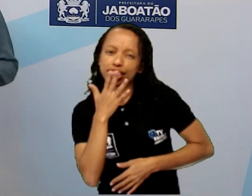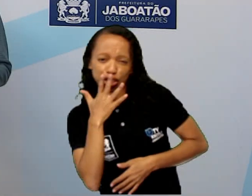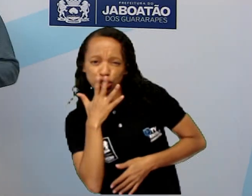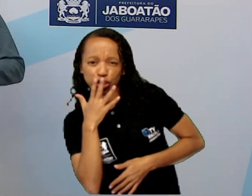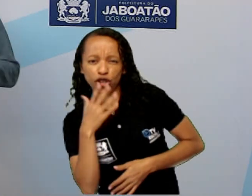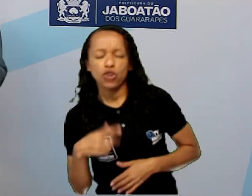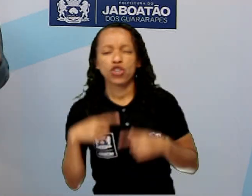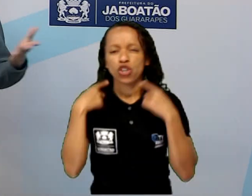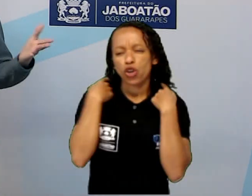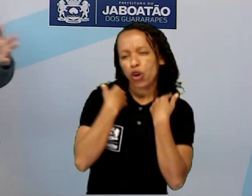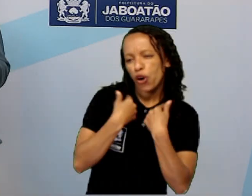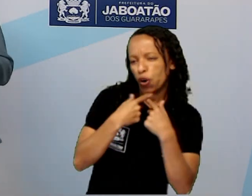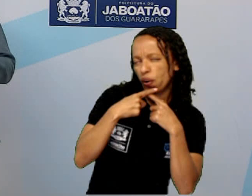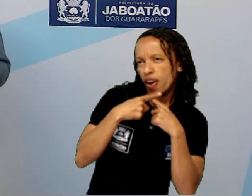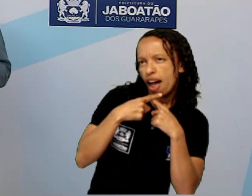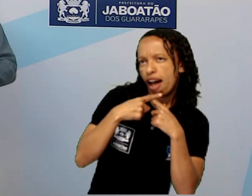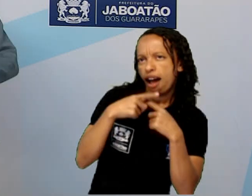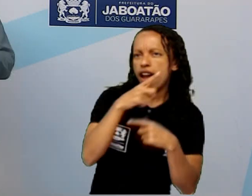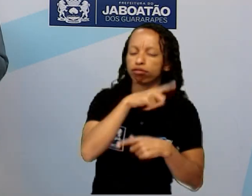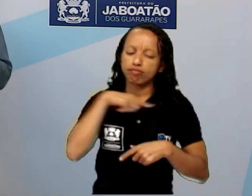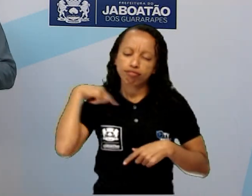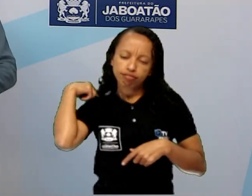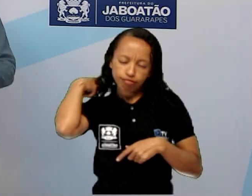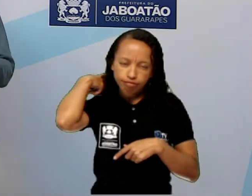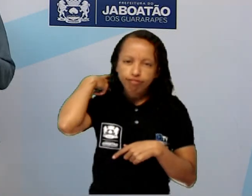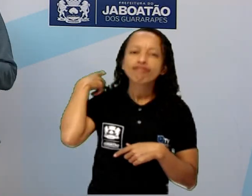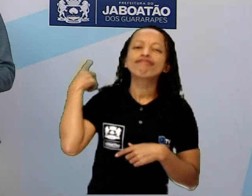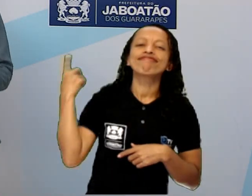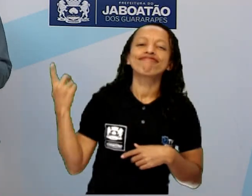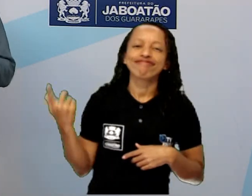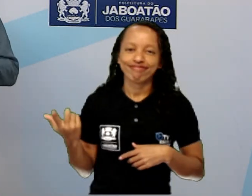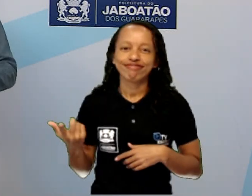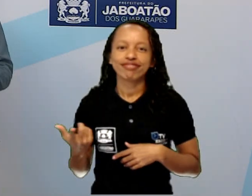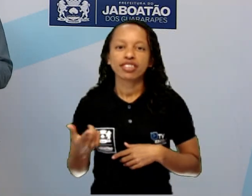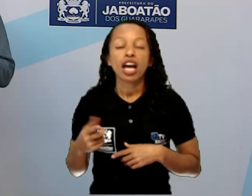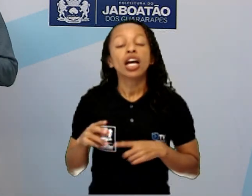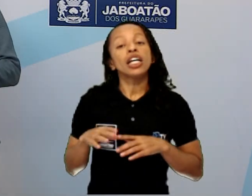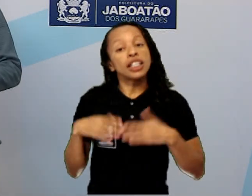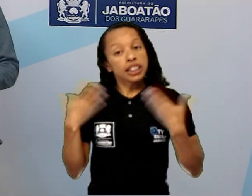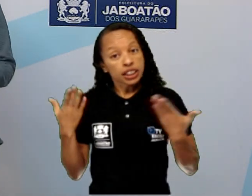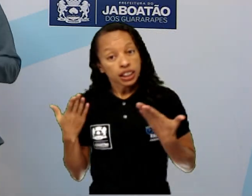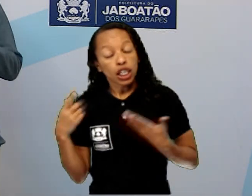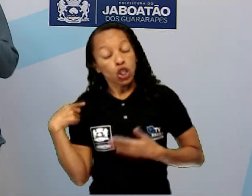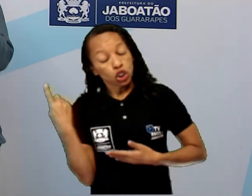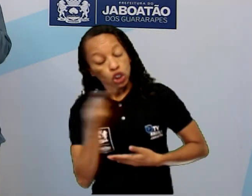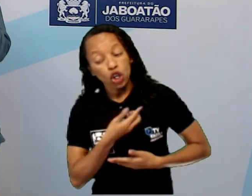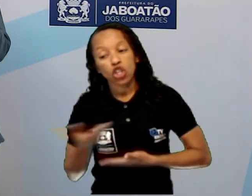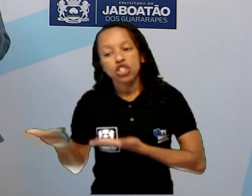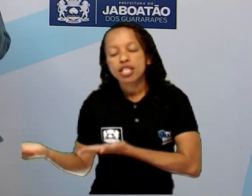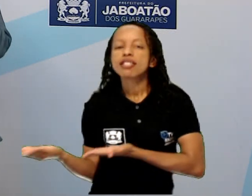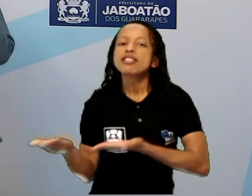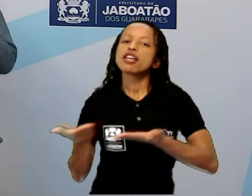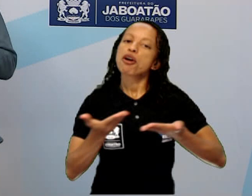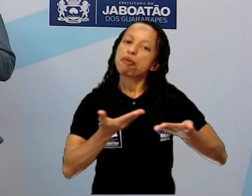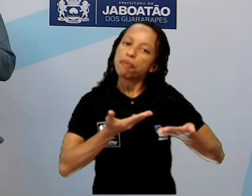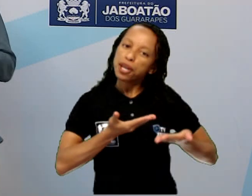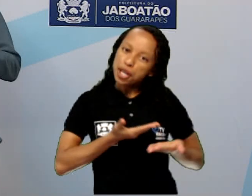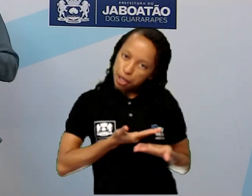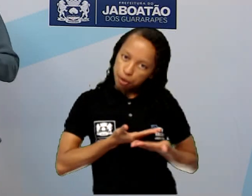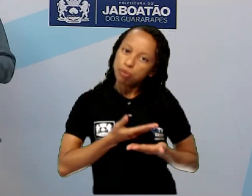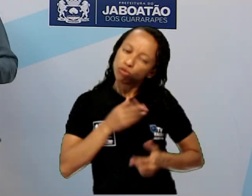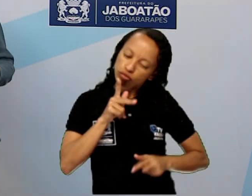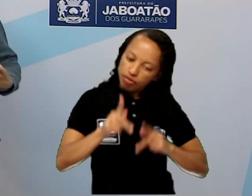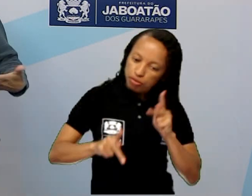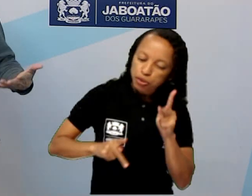tecidos, né? Turbantes. E a gente recebeu isso na nossa moda, nos nossos usos e costumes,